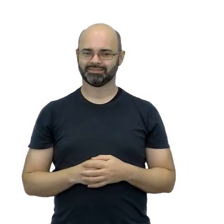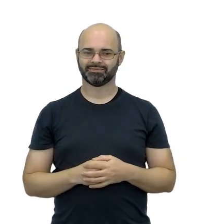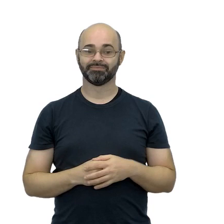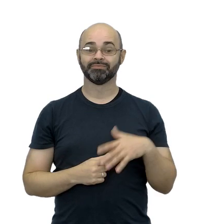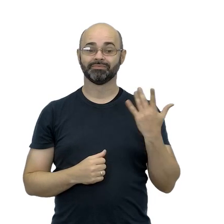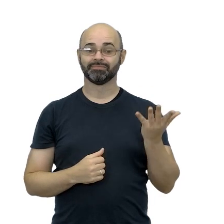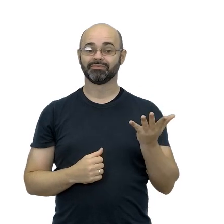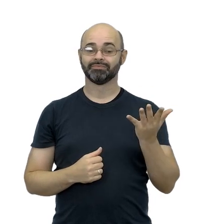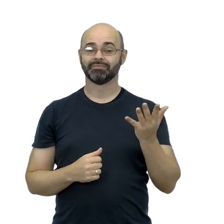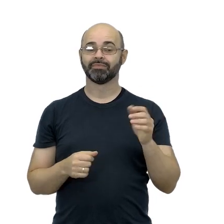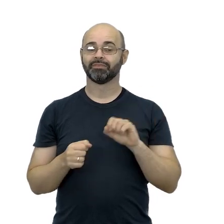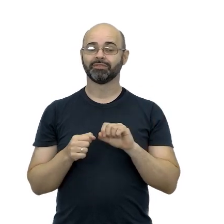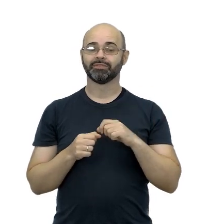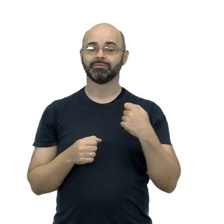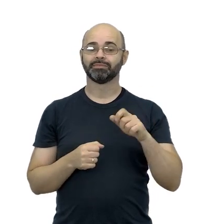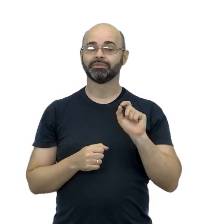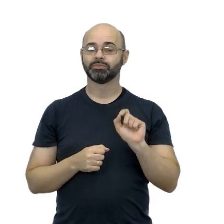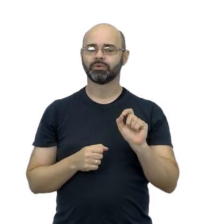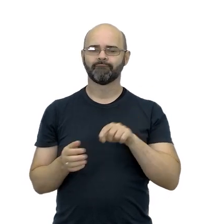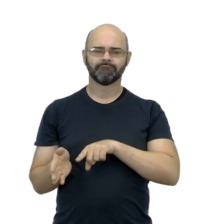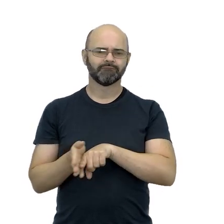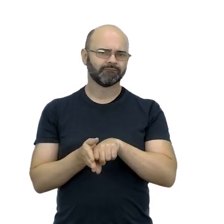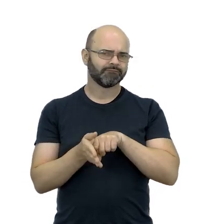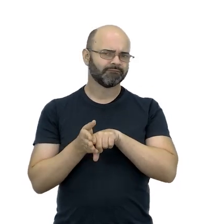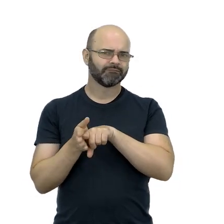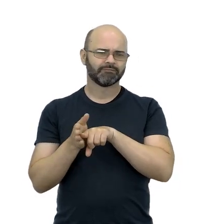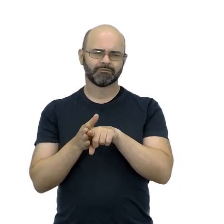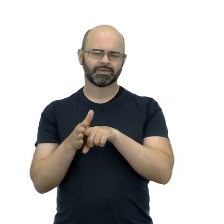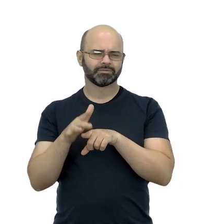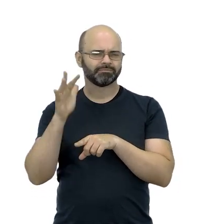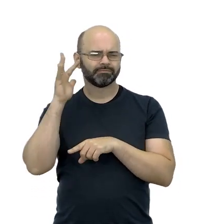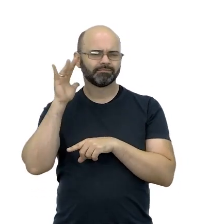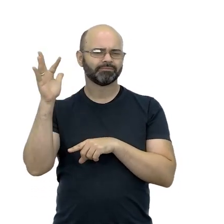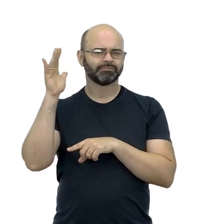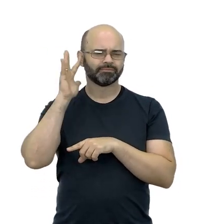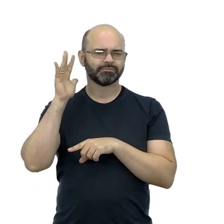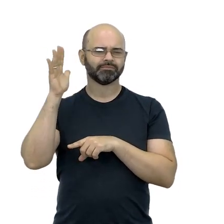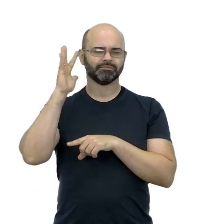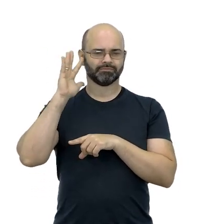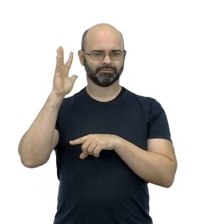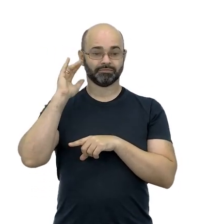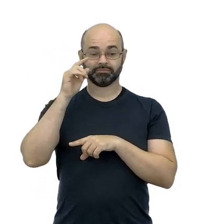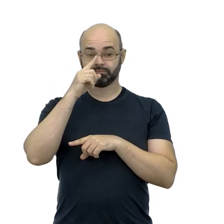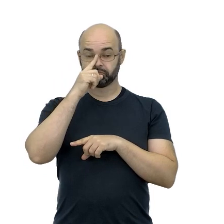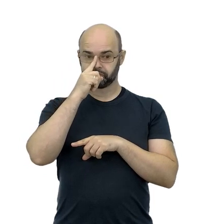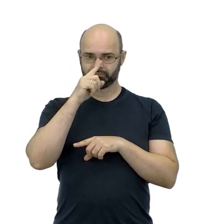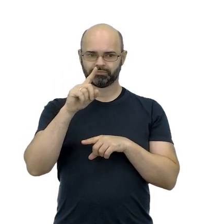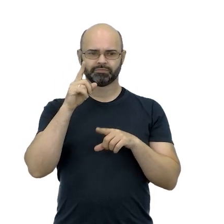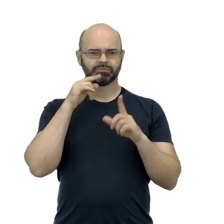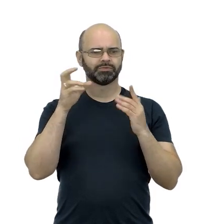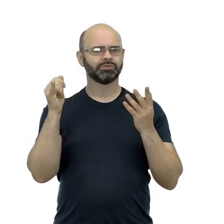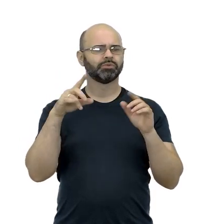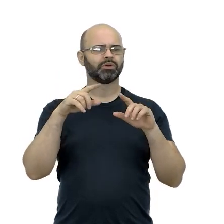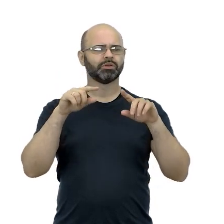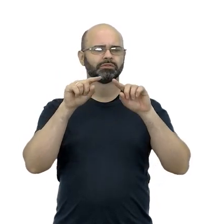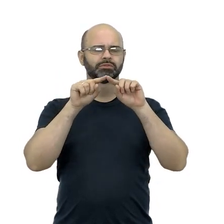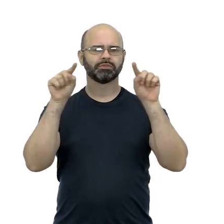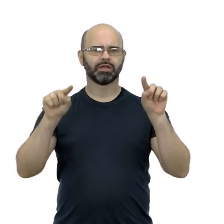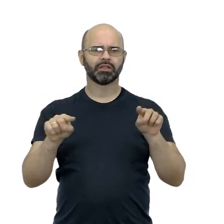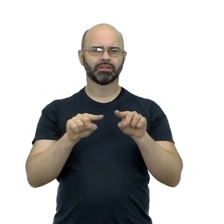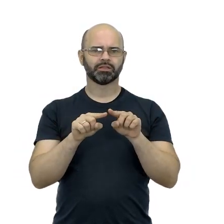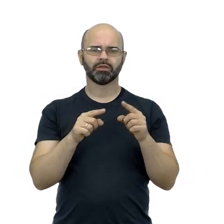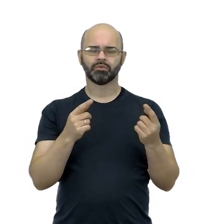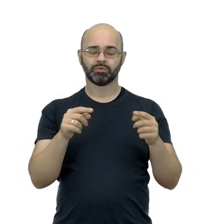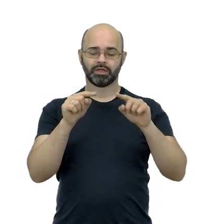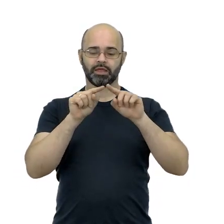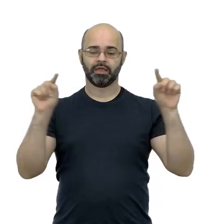vai fazer? Ele vai ter que investigar, ele vai ter que observar, ele vai contar aí nessa figura quantos retângulos iguais eu tenho,